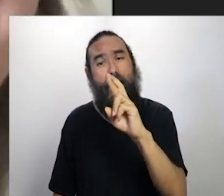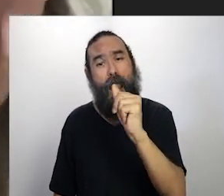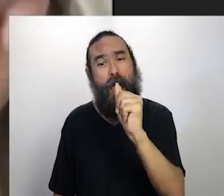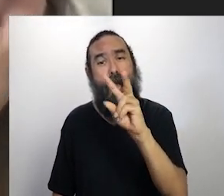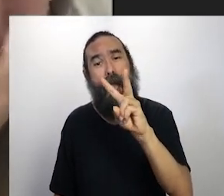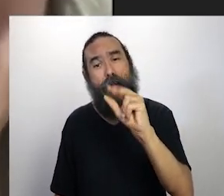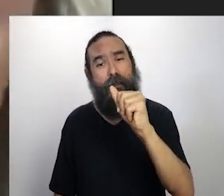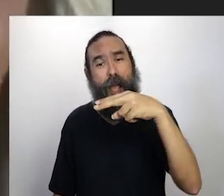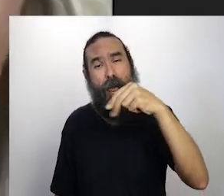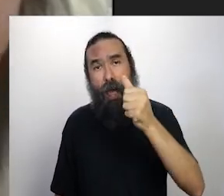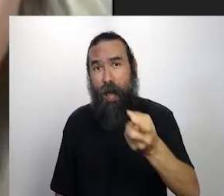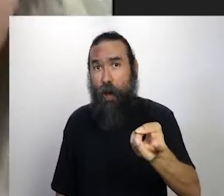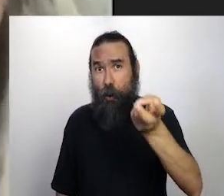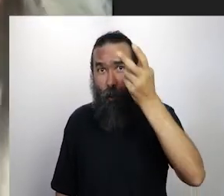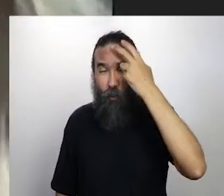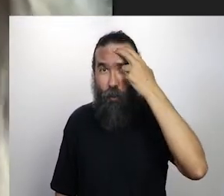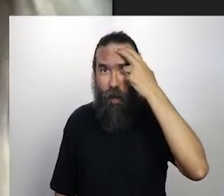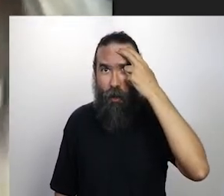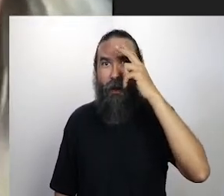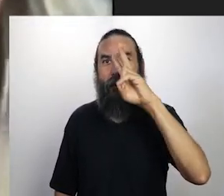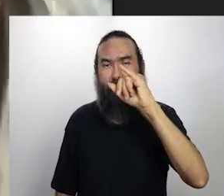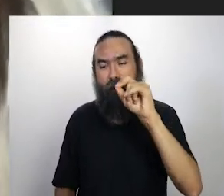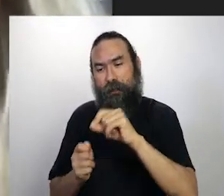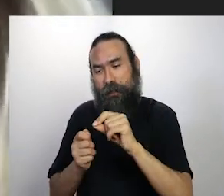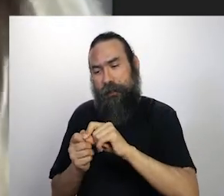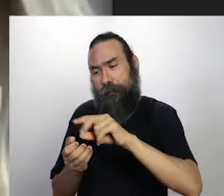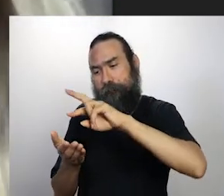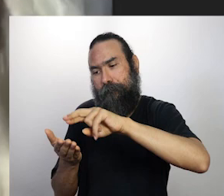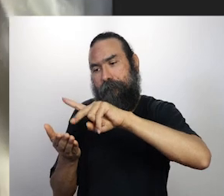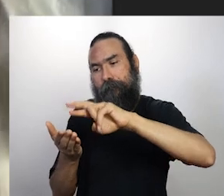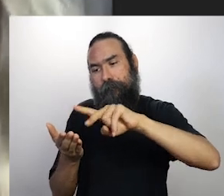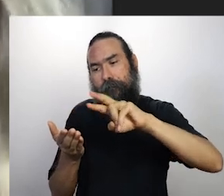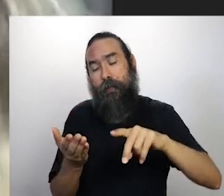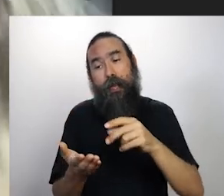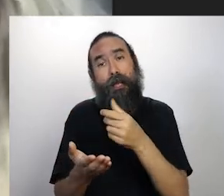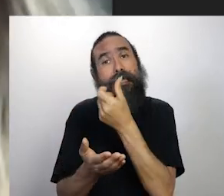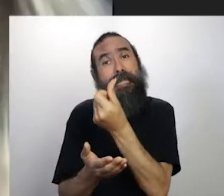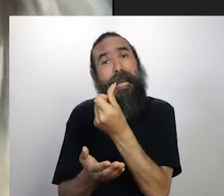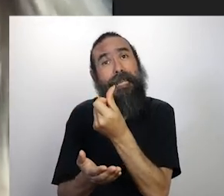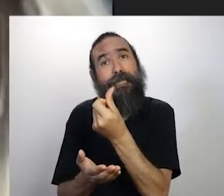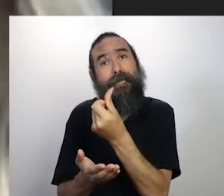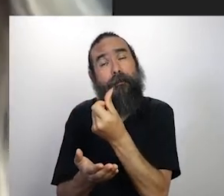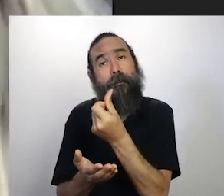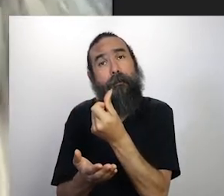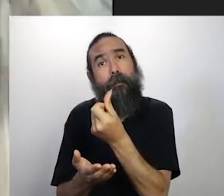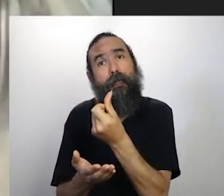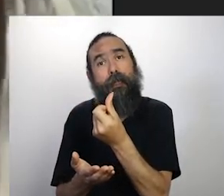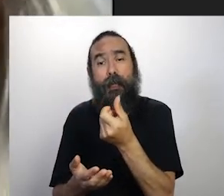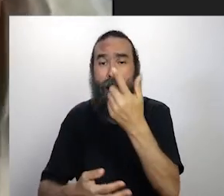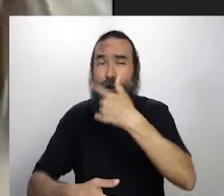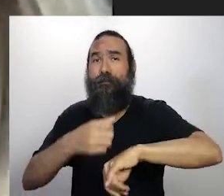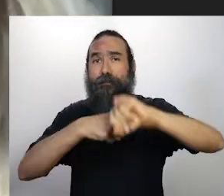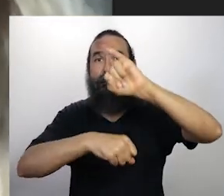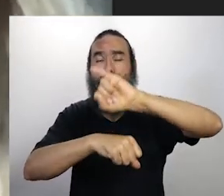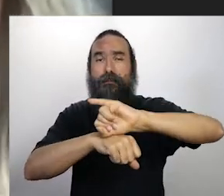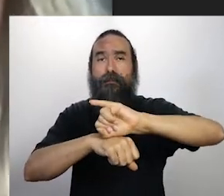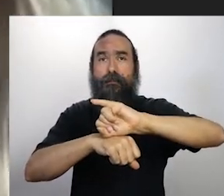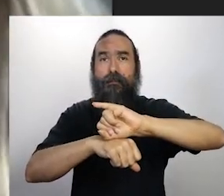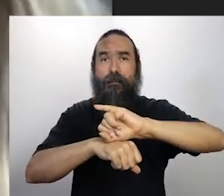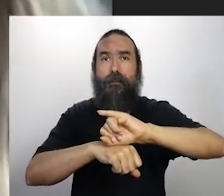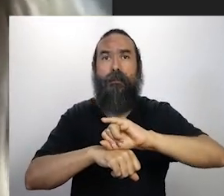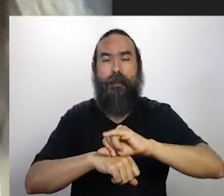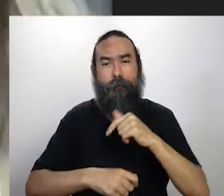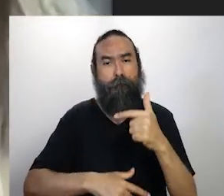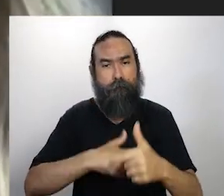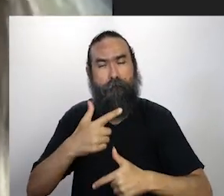tinha pensado em ser algo presencial, né, esse projeto foi elaborado ano passado, esse ano a gente já ia executar ele